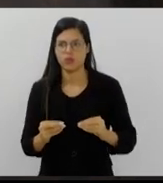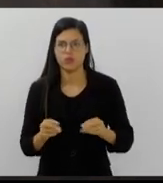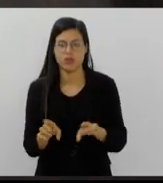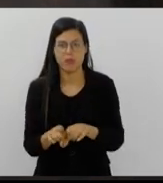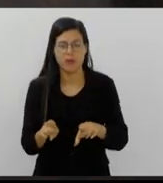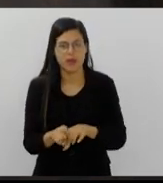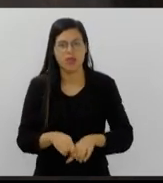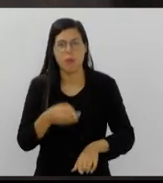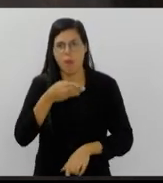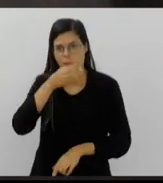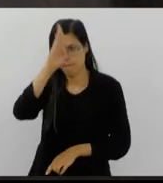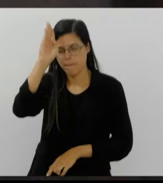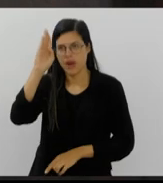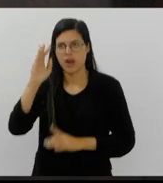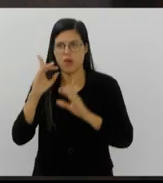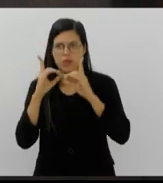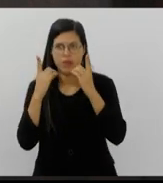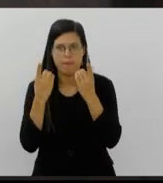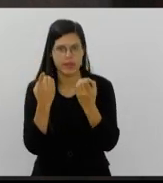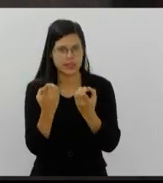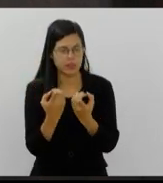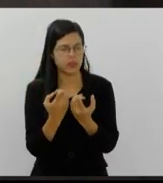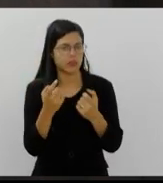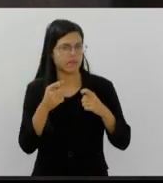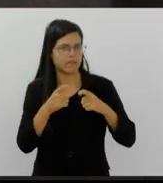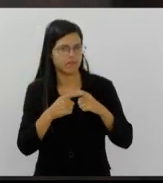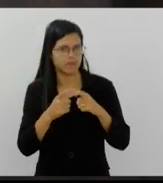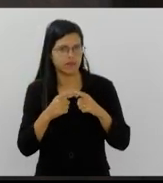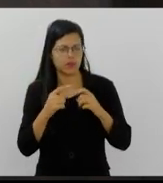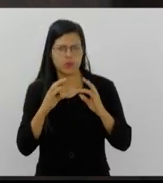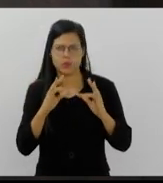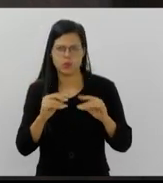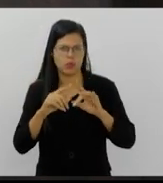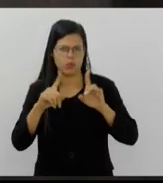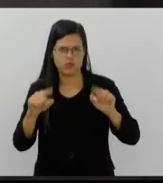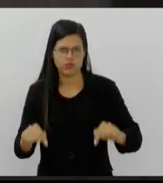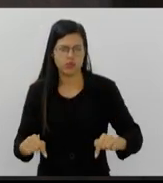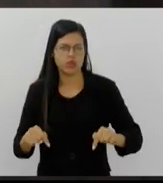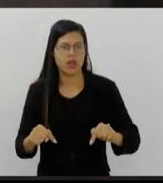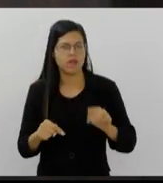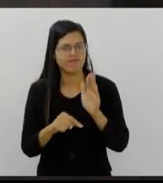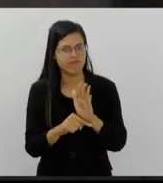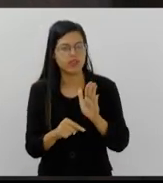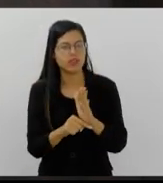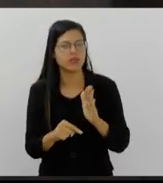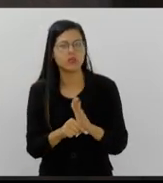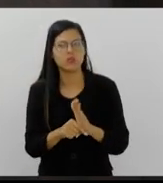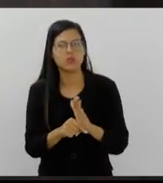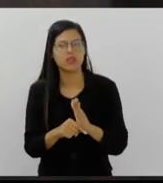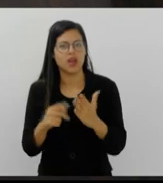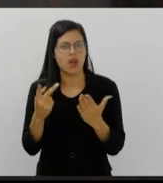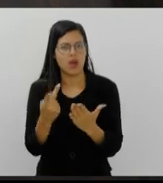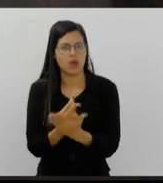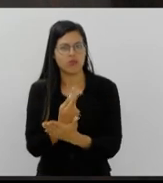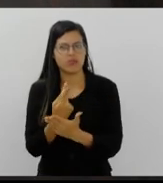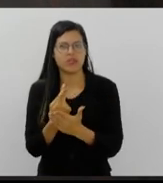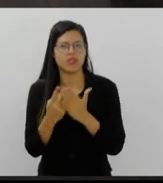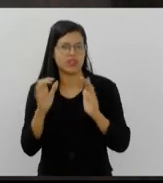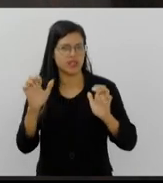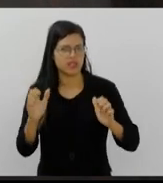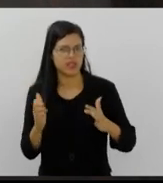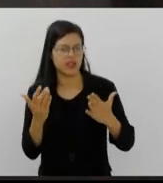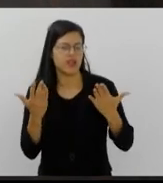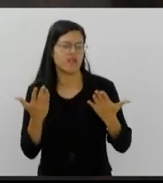Brigada, Departamento Médico, a todos os servidores que contribuem para a realização do nosso trabalho nessa